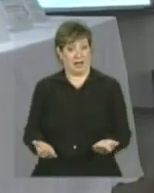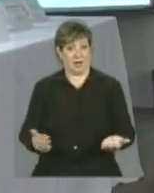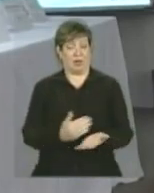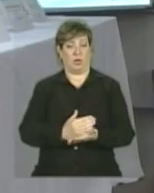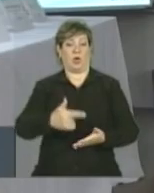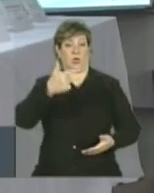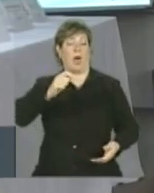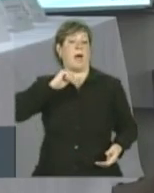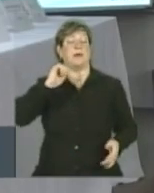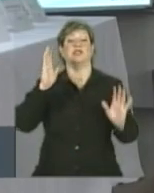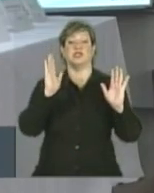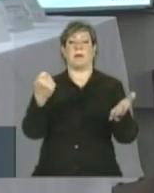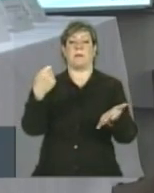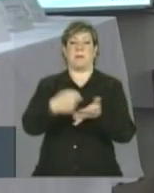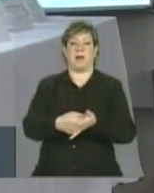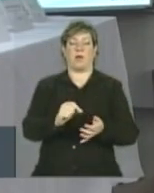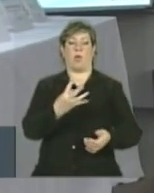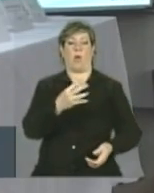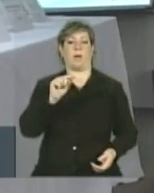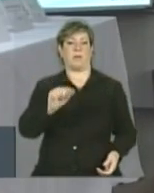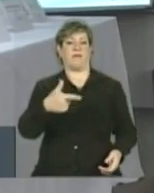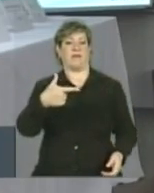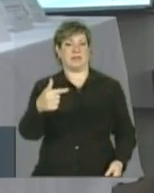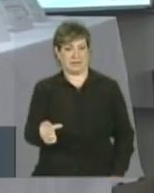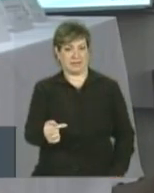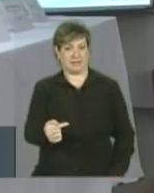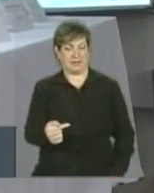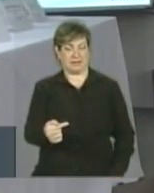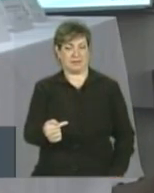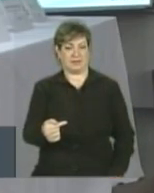2 de abril, já está pagando